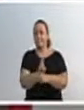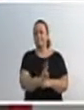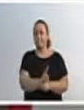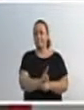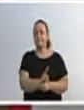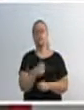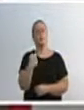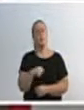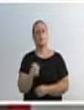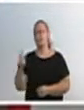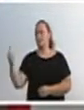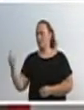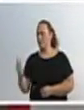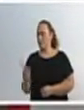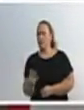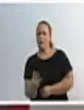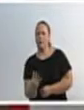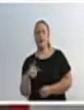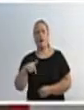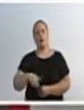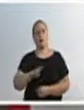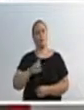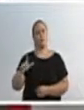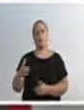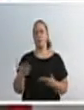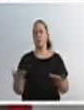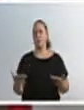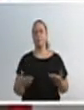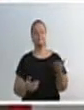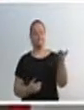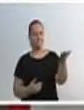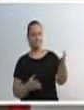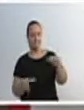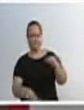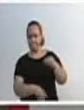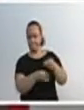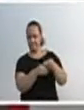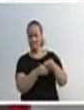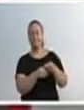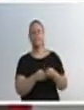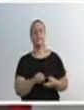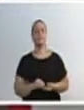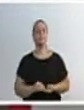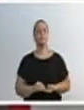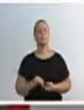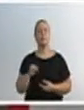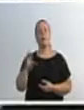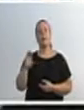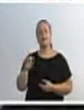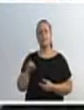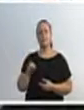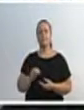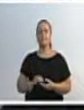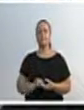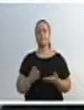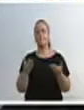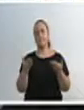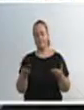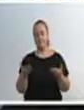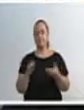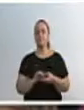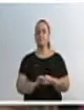alguém para Brumenau, para dar mais segurança à nossa gente. Concedo. Com a palavra em aparte, vereadorito. Nobre vereador,